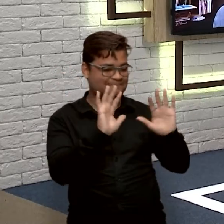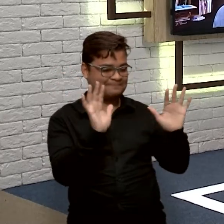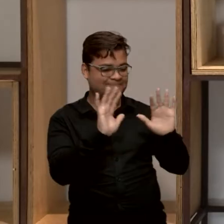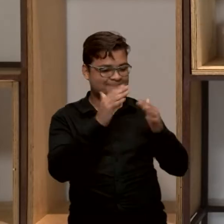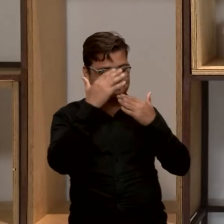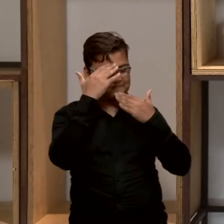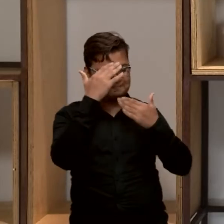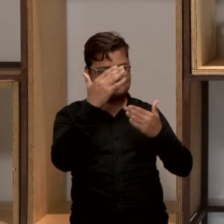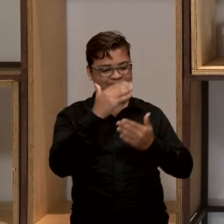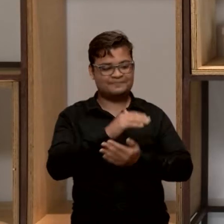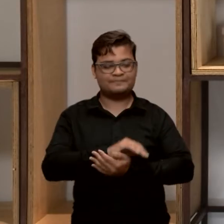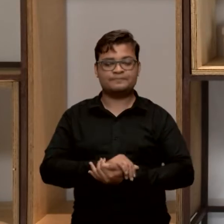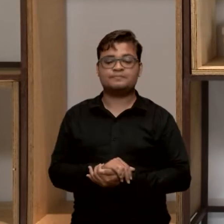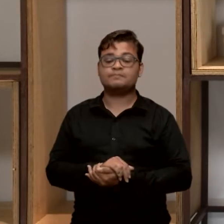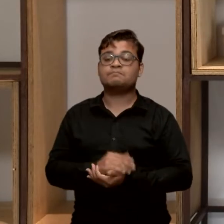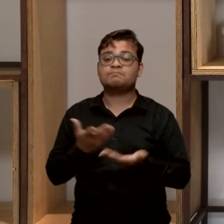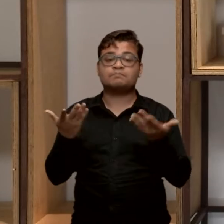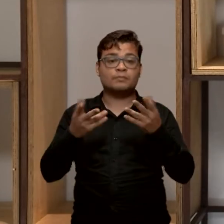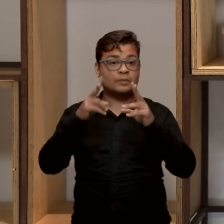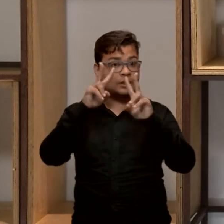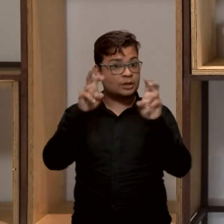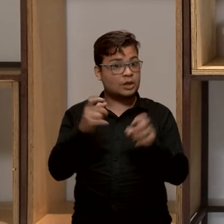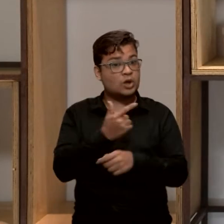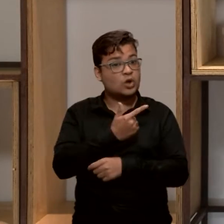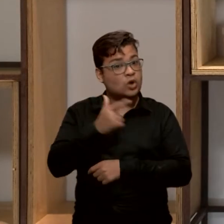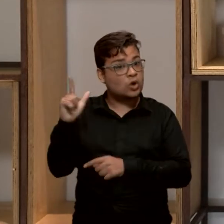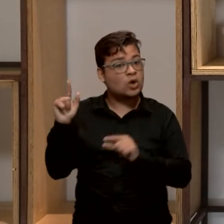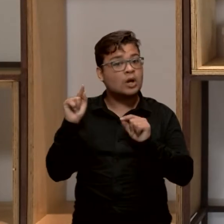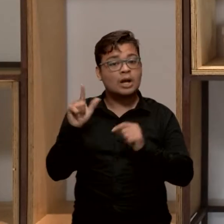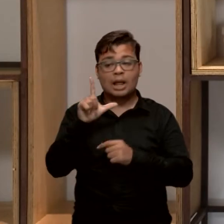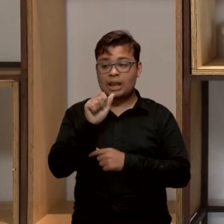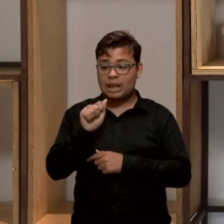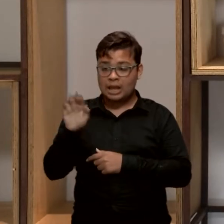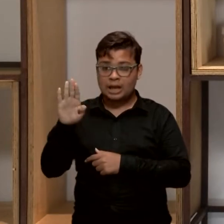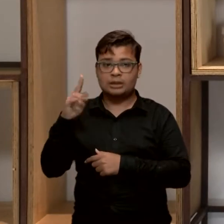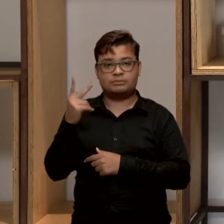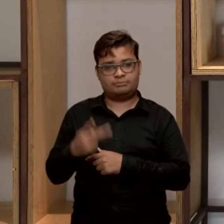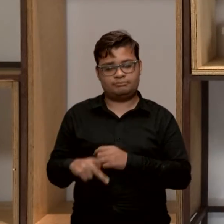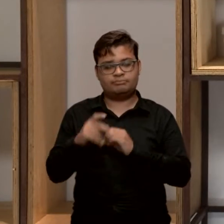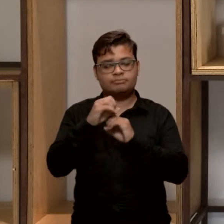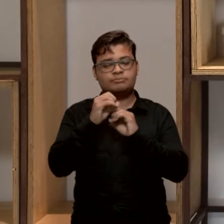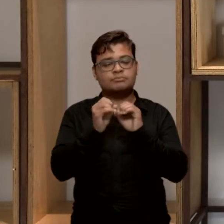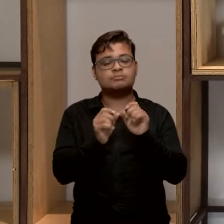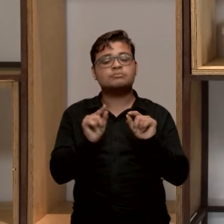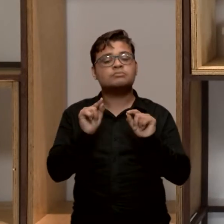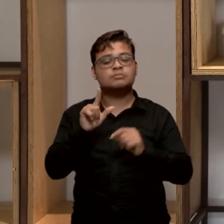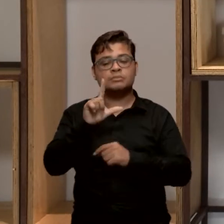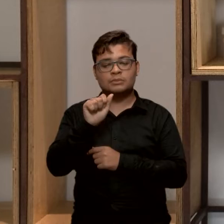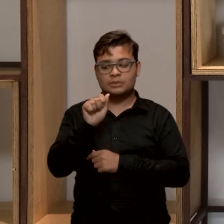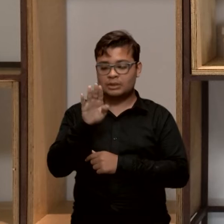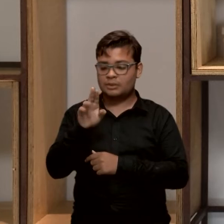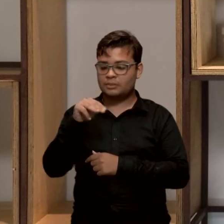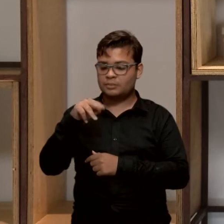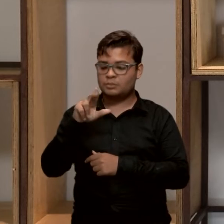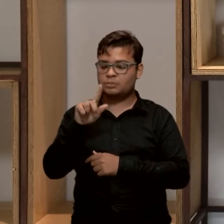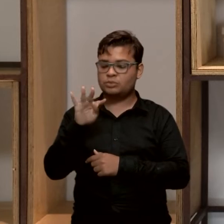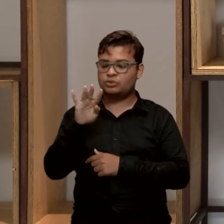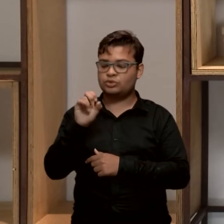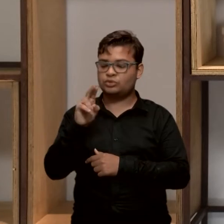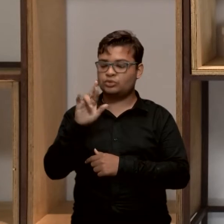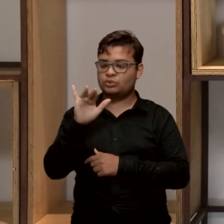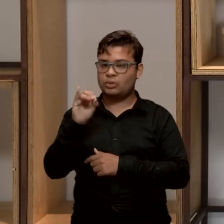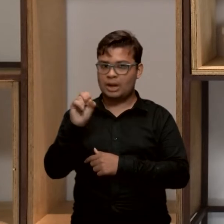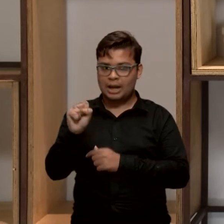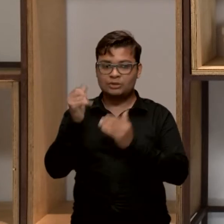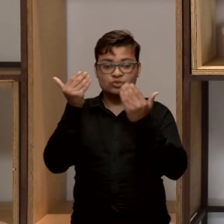Obrigadão. Tá. Vamos mudar de assunto então? Vamos falar de um dos laboratórios aqui da UFG. É o Laboratório Multiusuários de